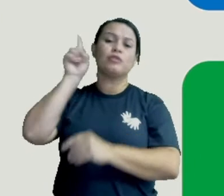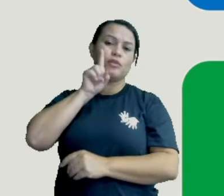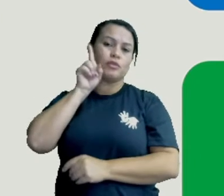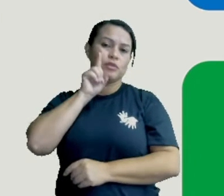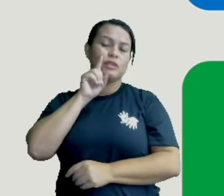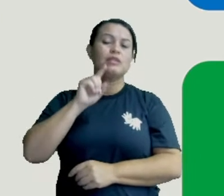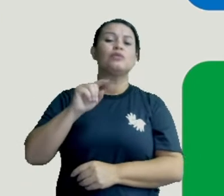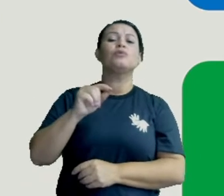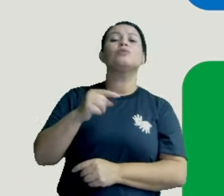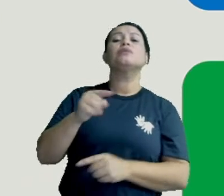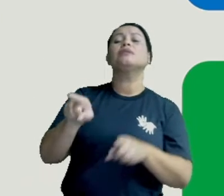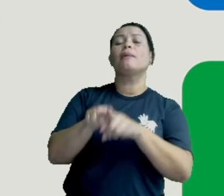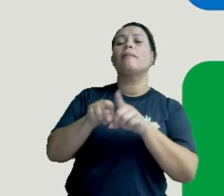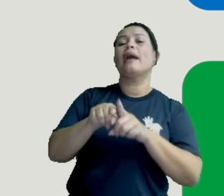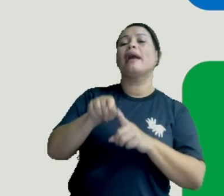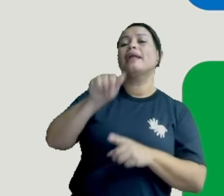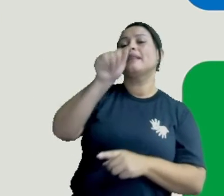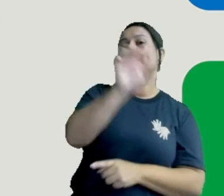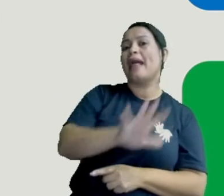o leste